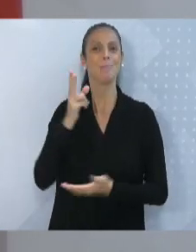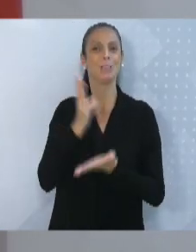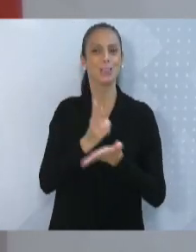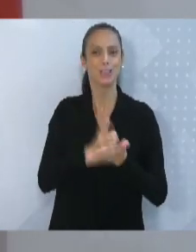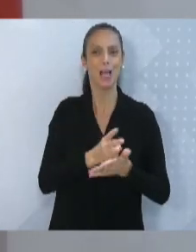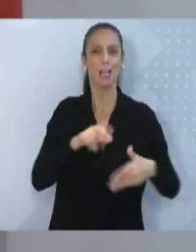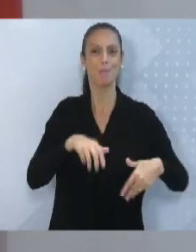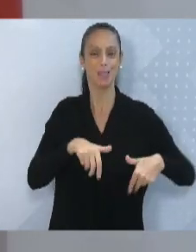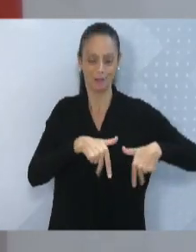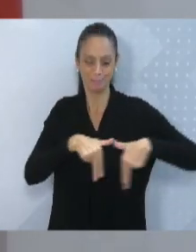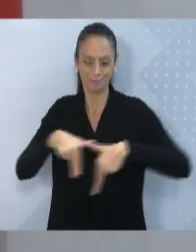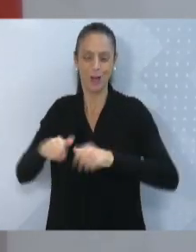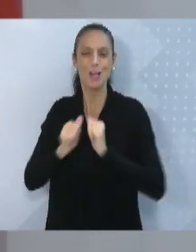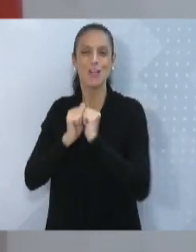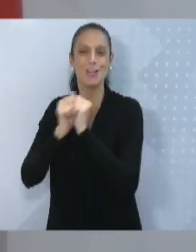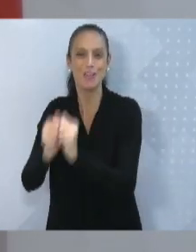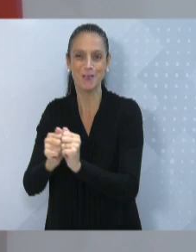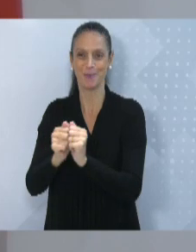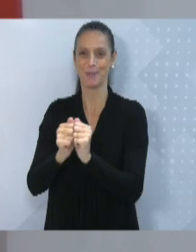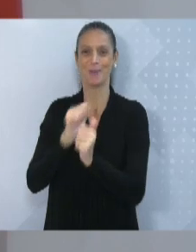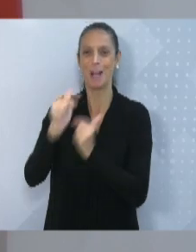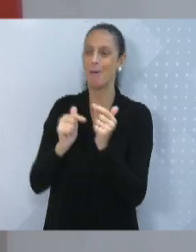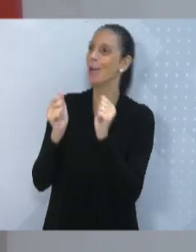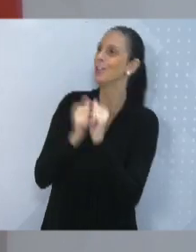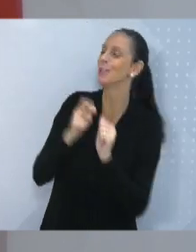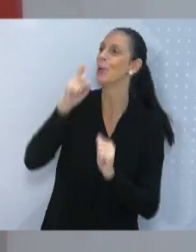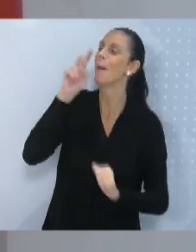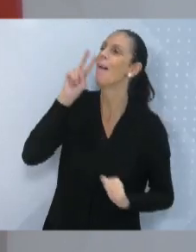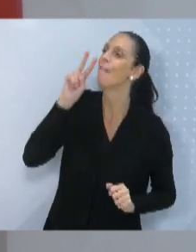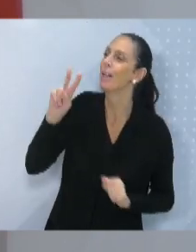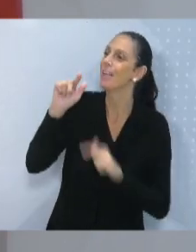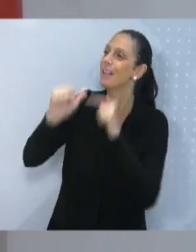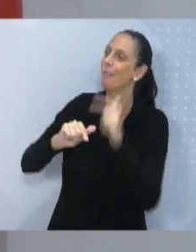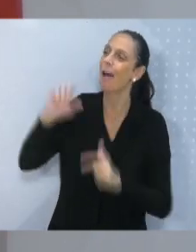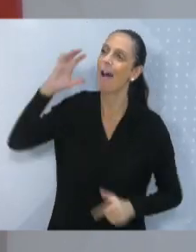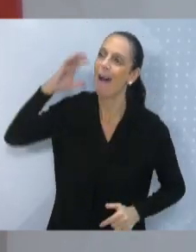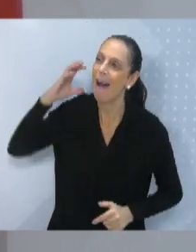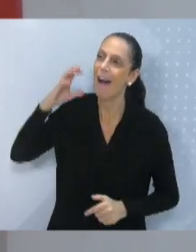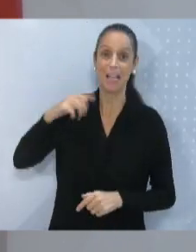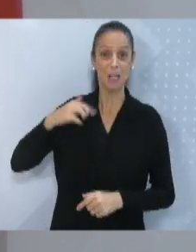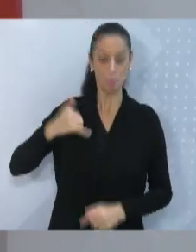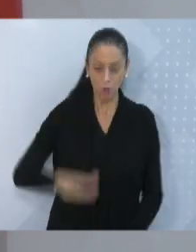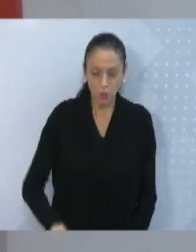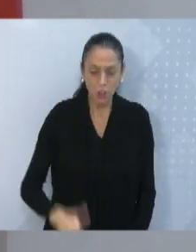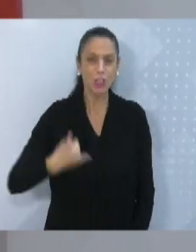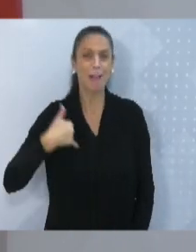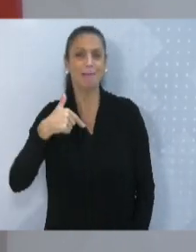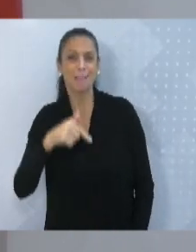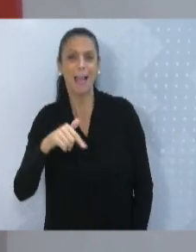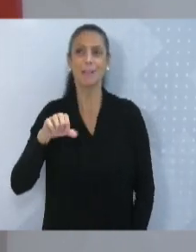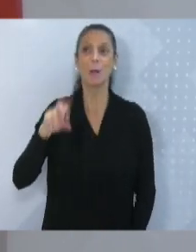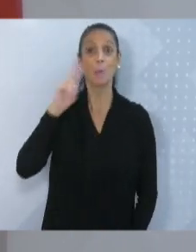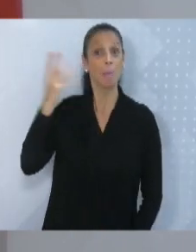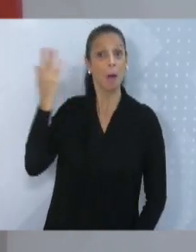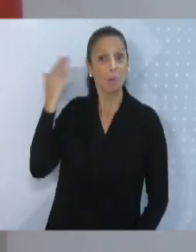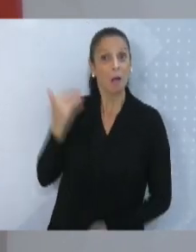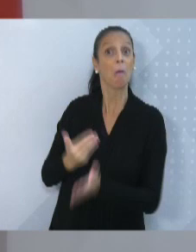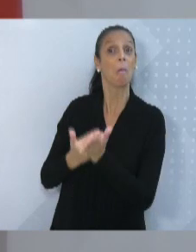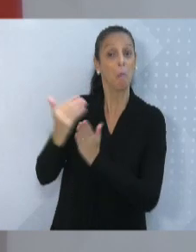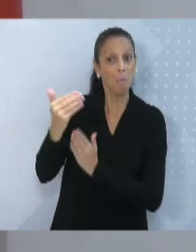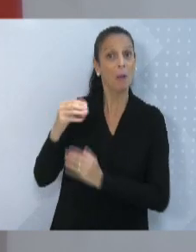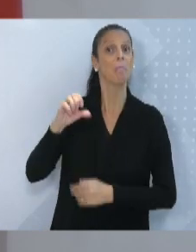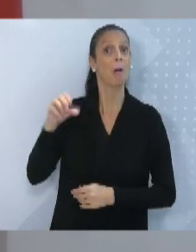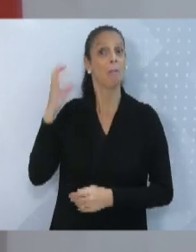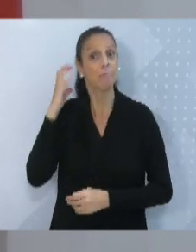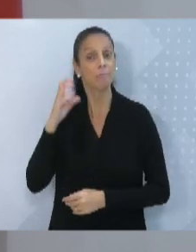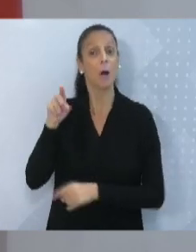certo aninhos para rádio com ele para acompanhar os programas aos nove anos de idade eu já tinha meu primeiro programa de rádio na